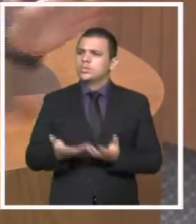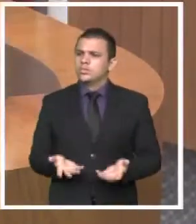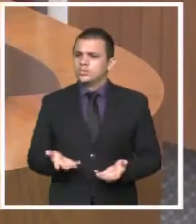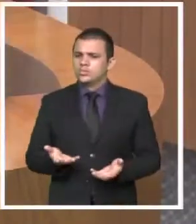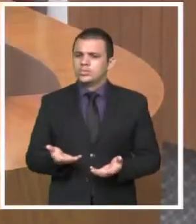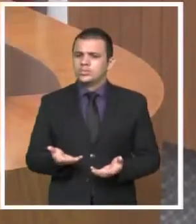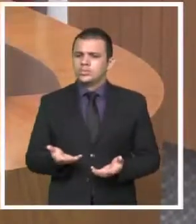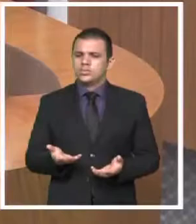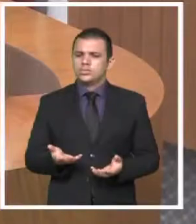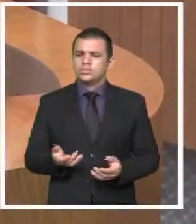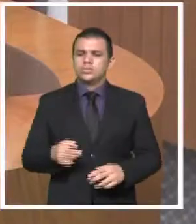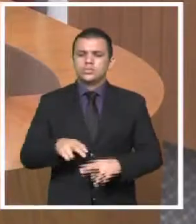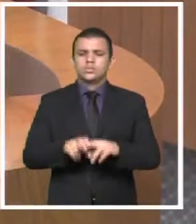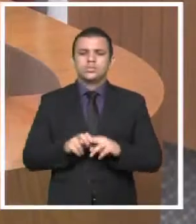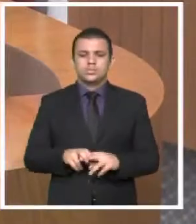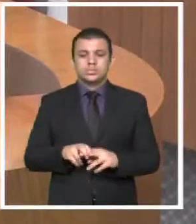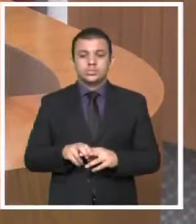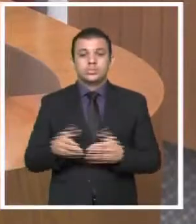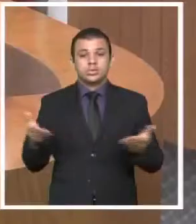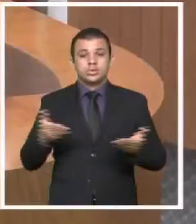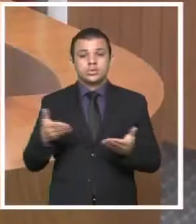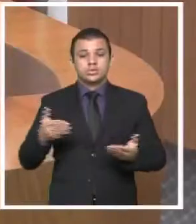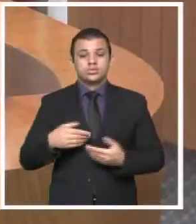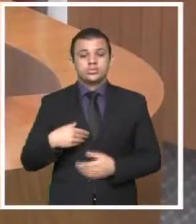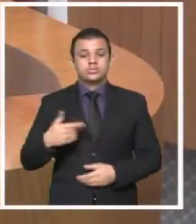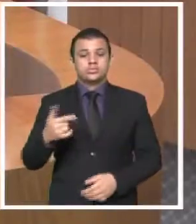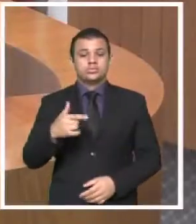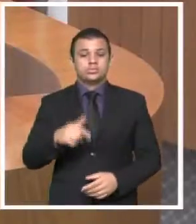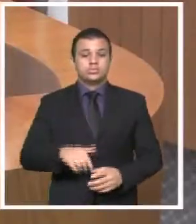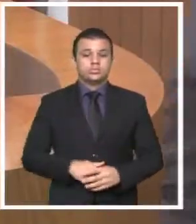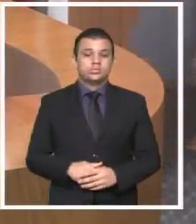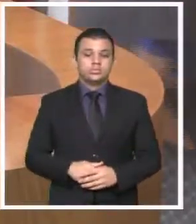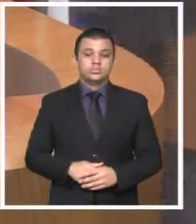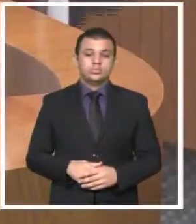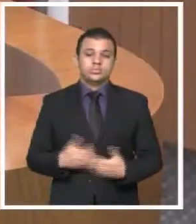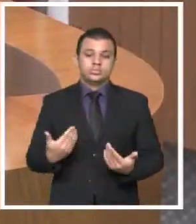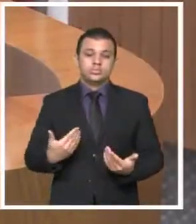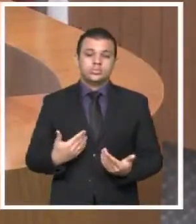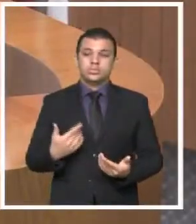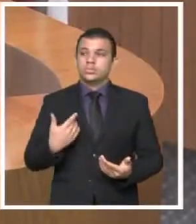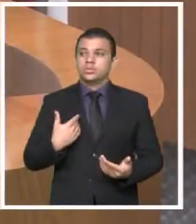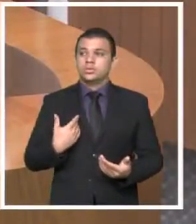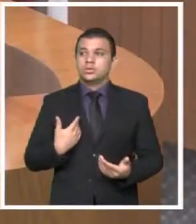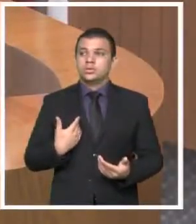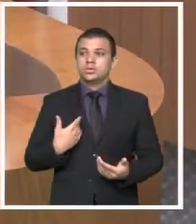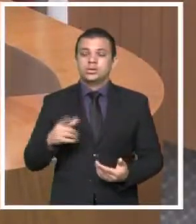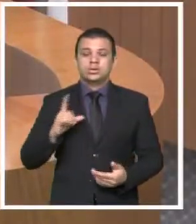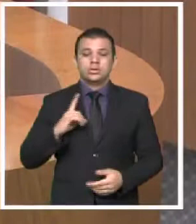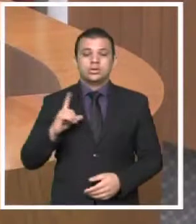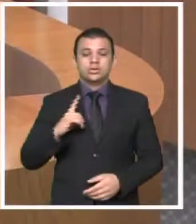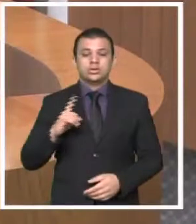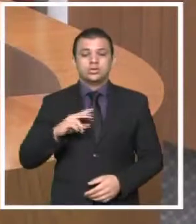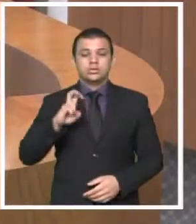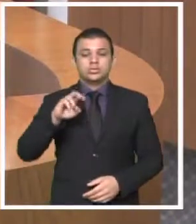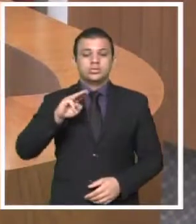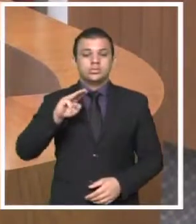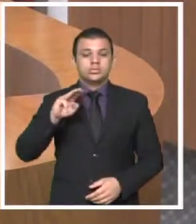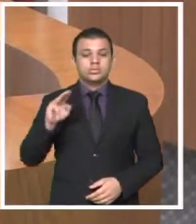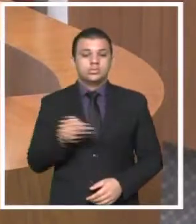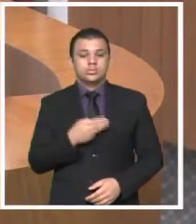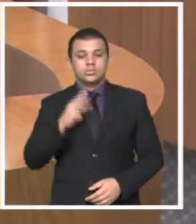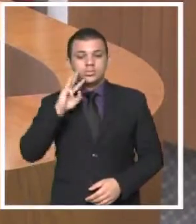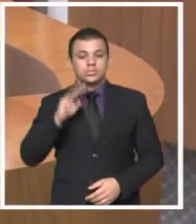Até agora ele não disse com que investiu. Porque ele investiu 5 milhões de reais. Porque se